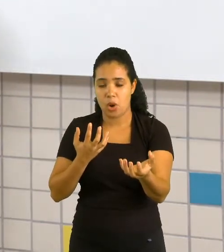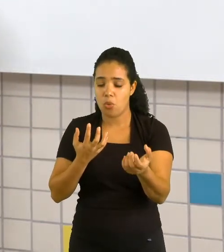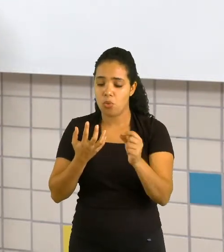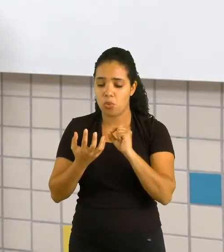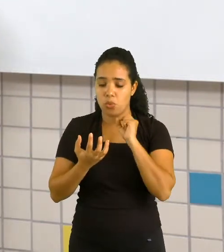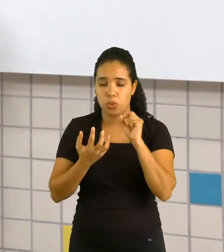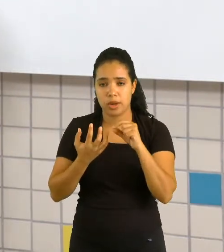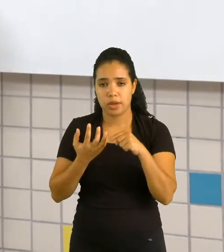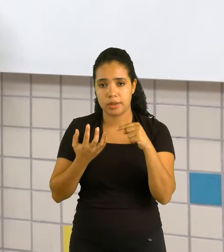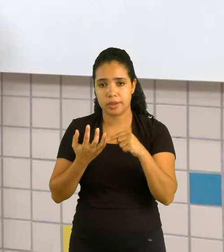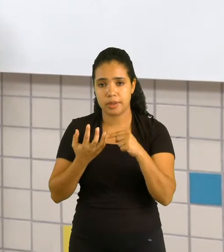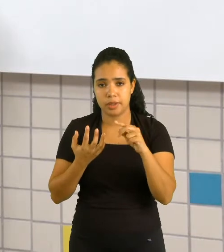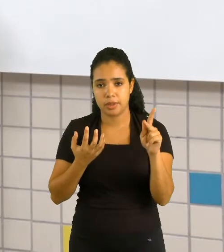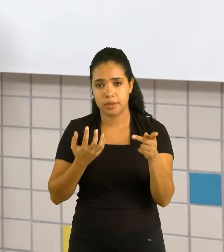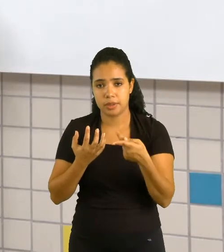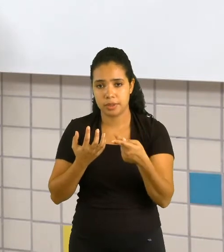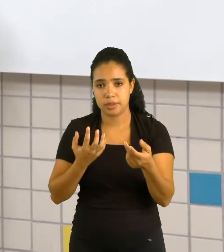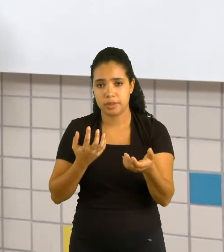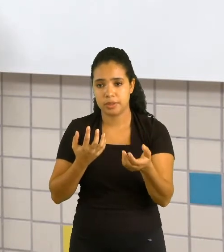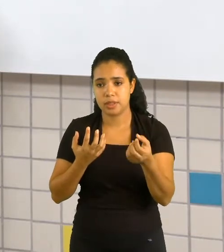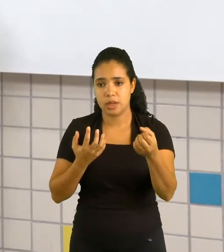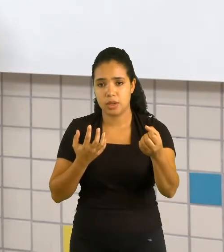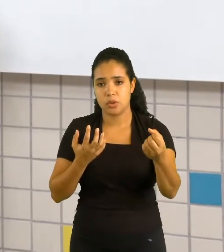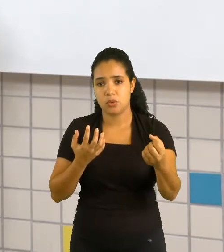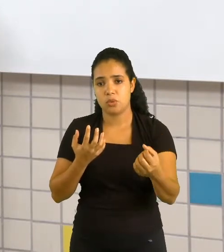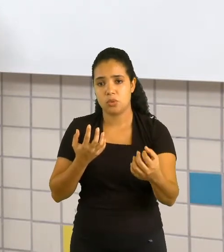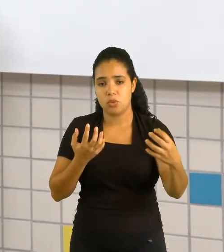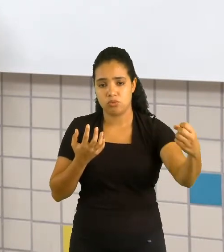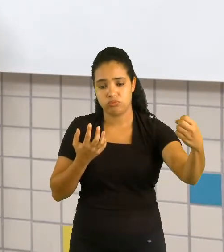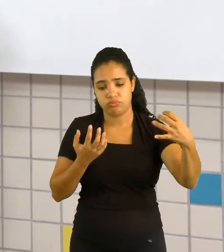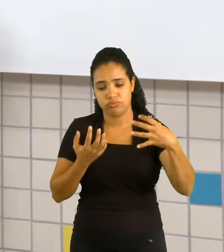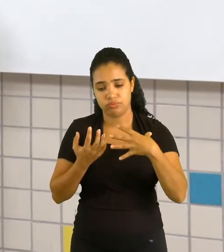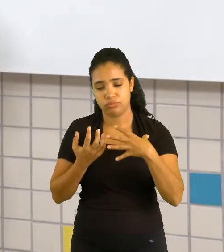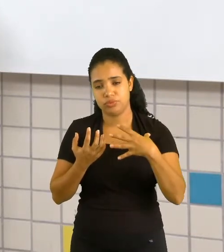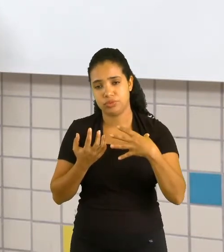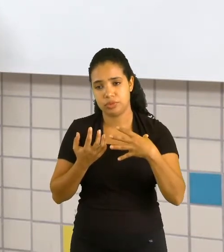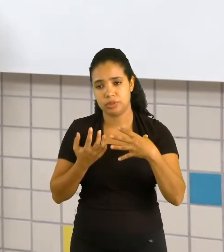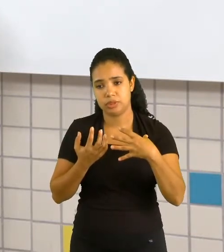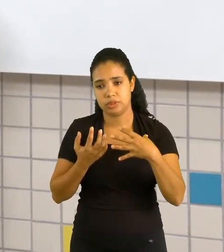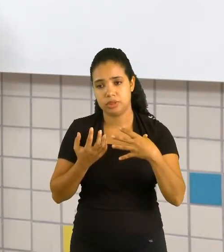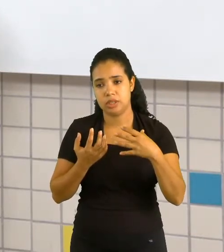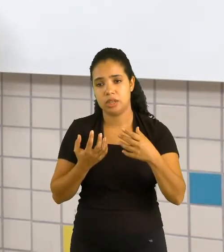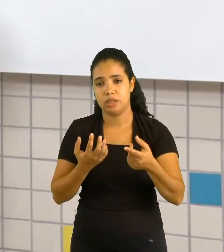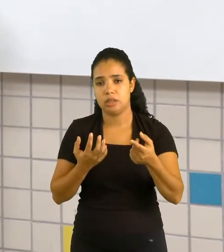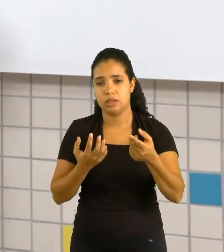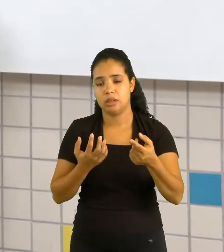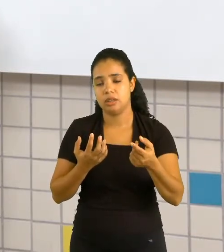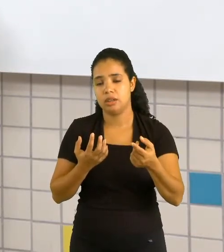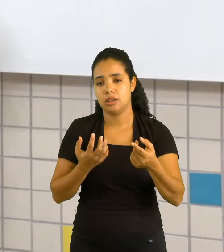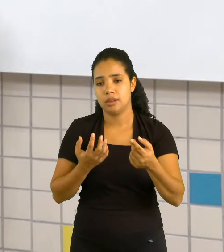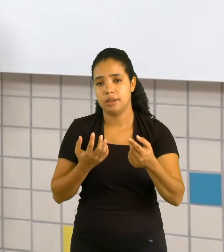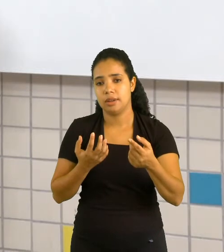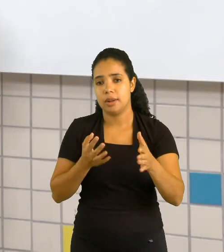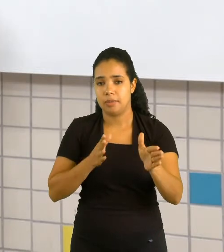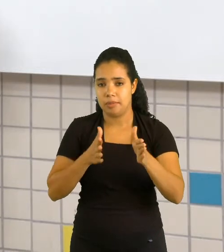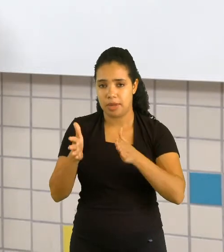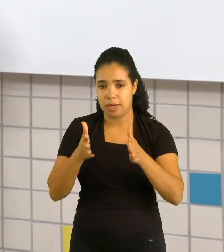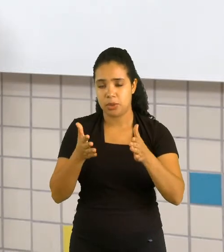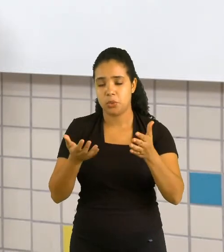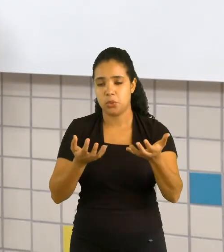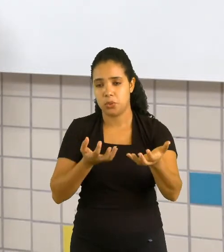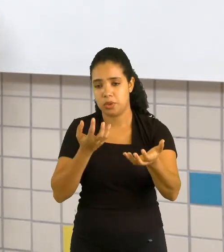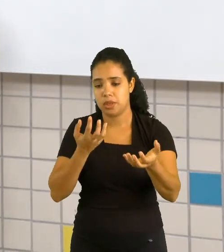recebe a mesma quantidade de luz, tanto em cima como embaixo. Então, as estações vão ser